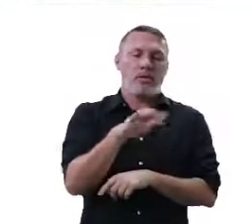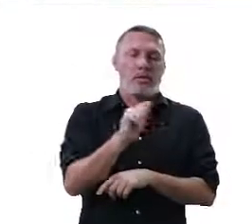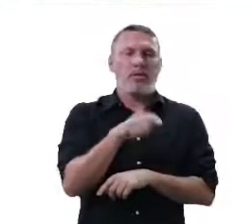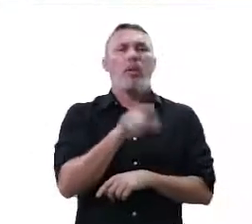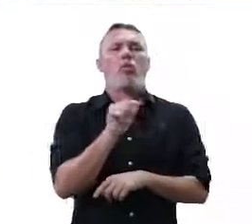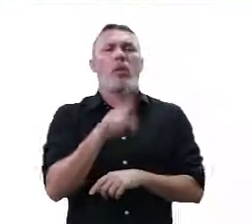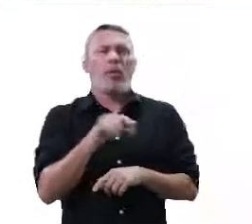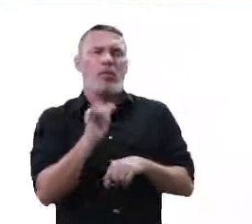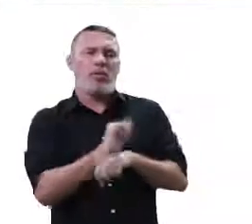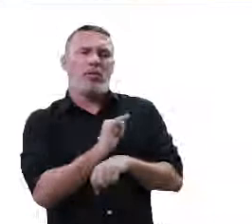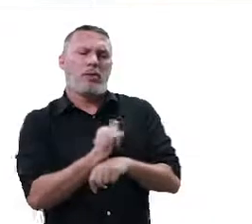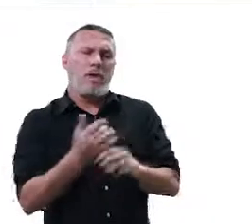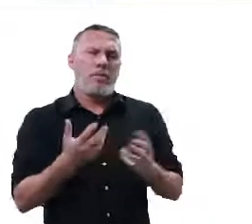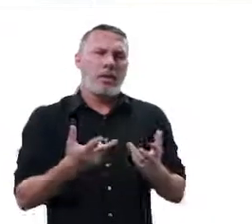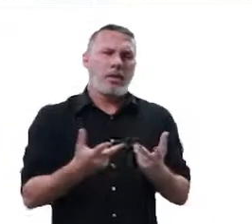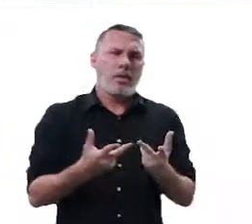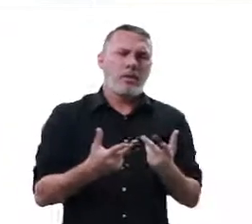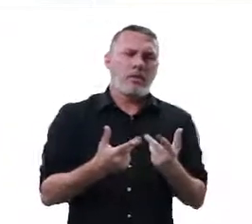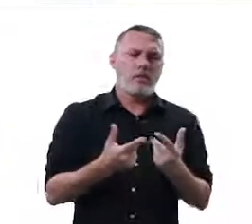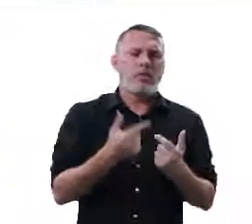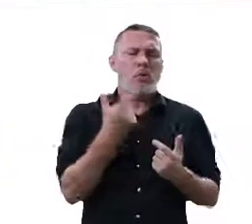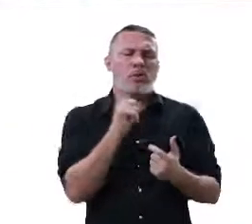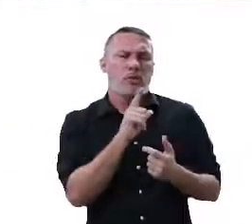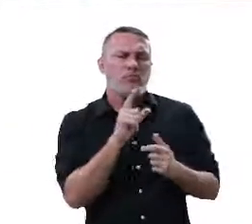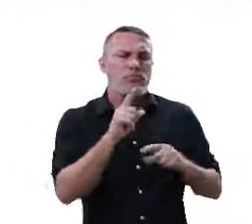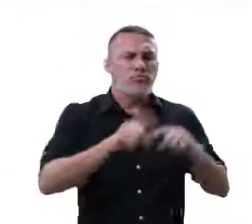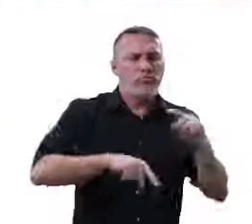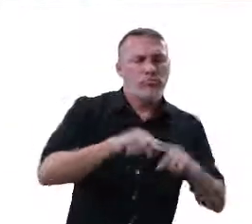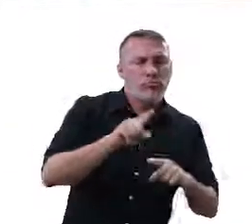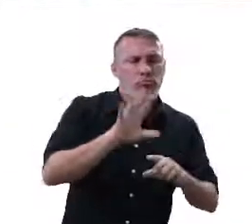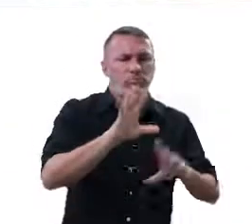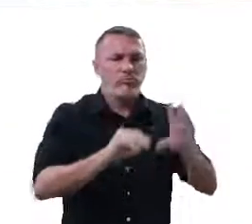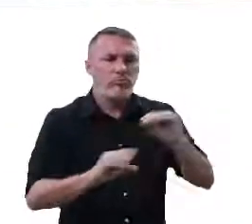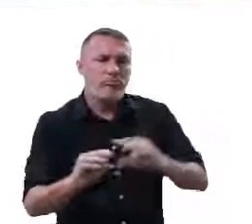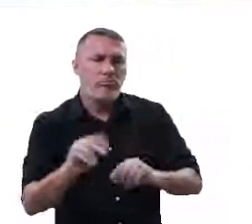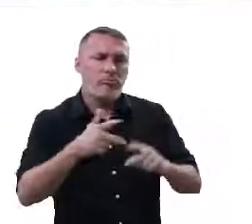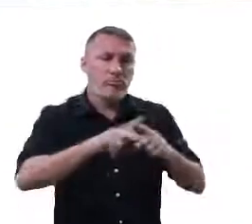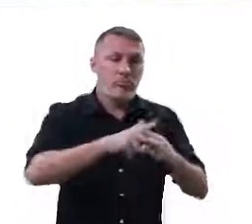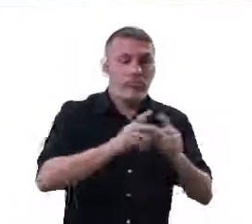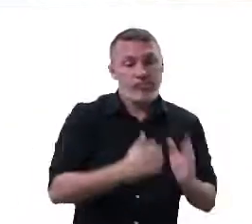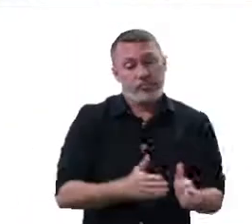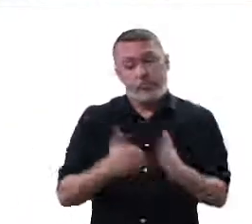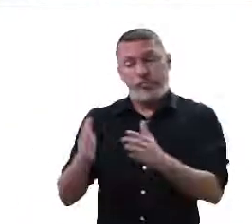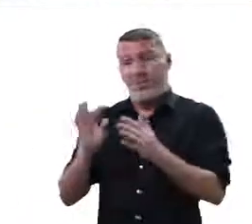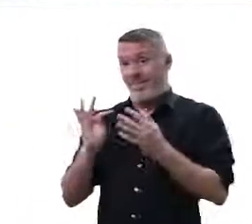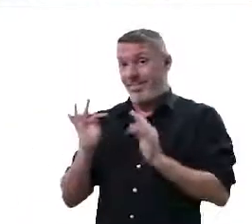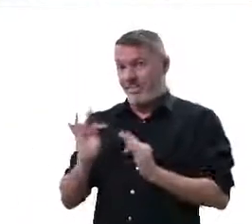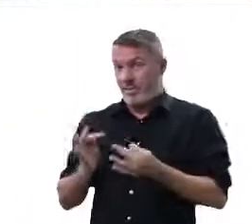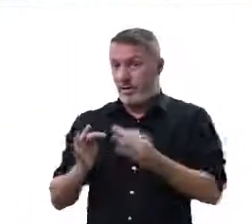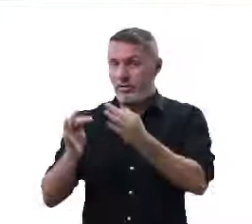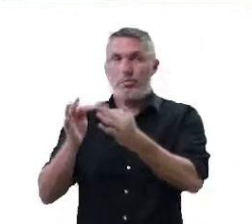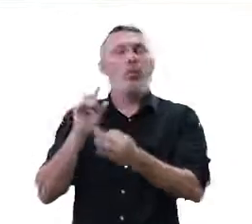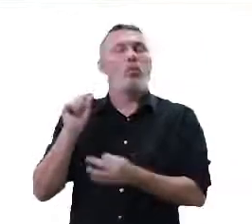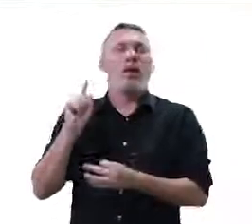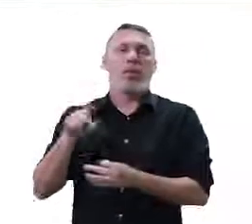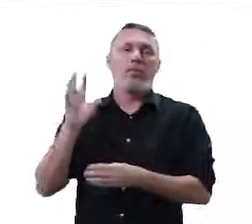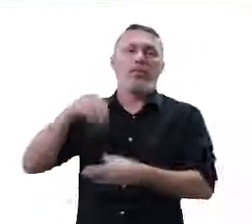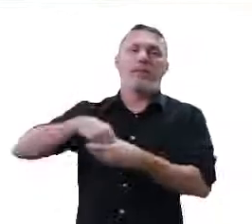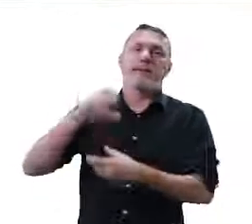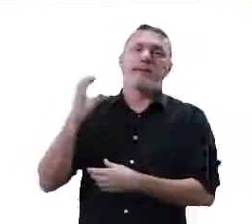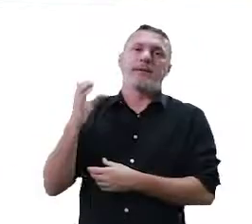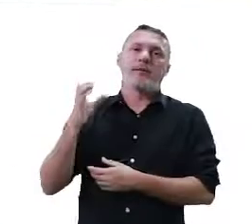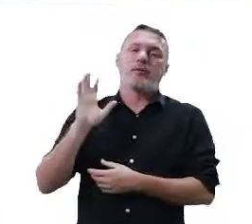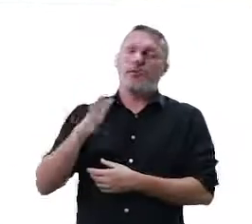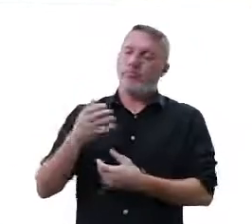uma determinada habilidade para confecção de um objeto ou de uma ferramenta. Tecnologia não, já emprega